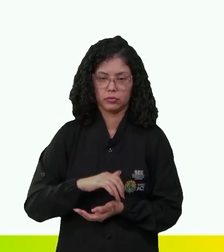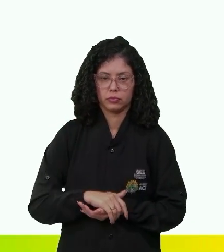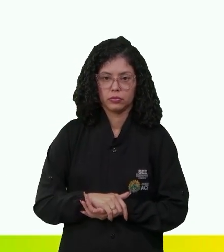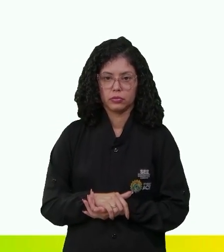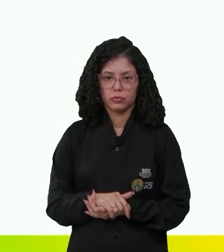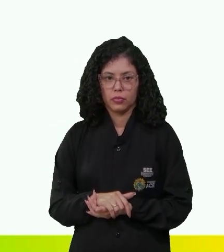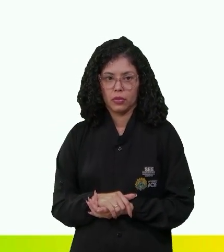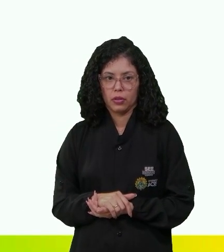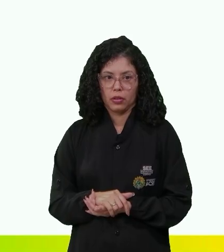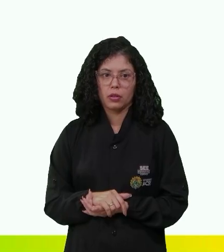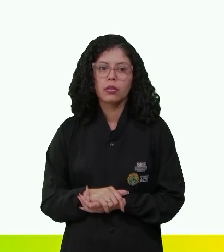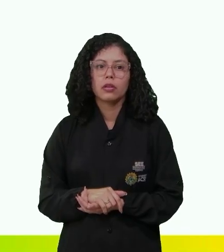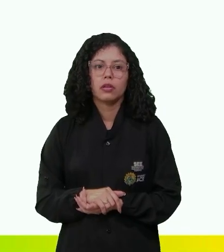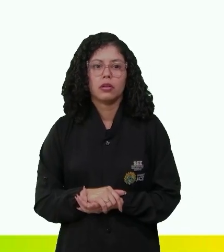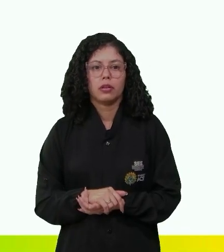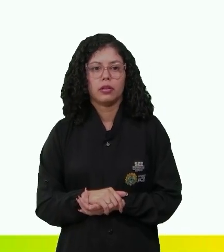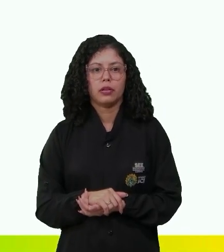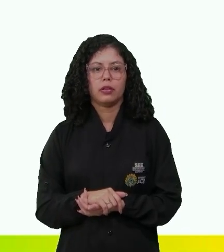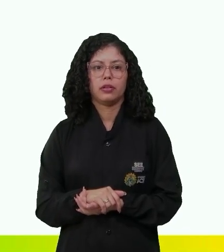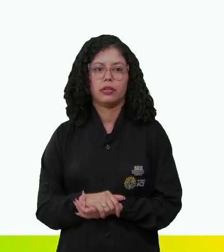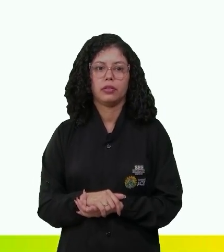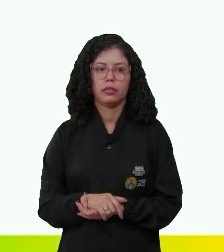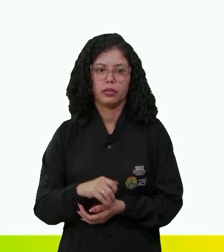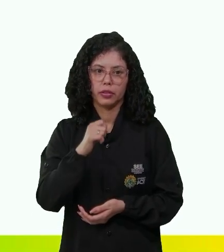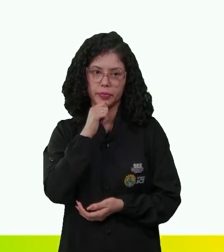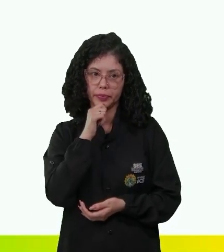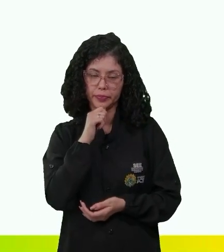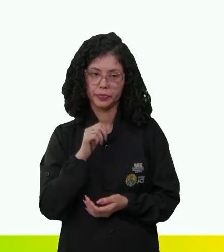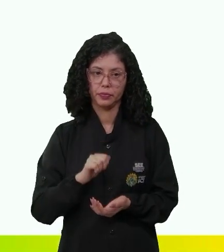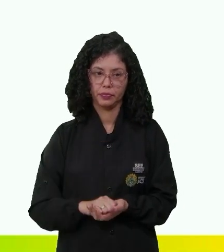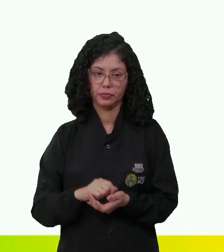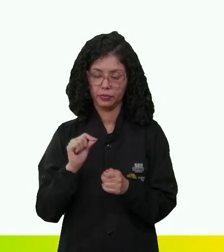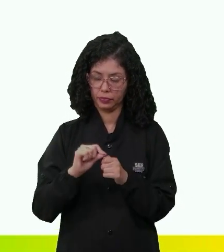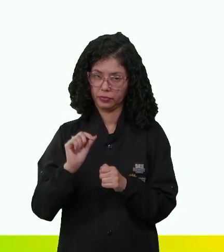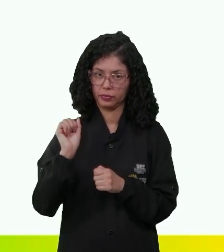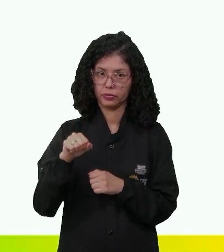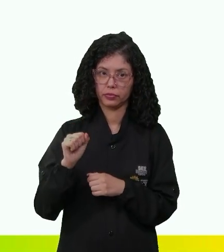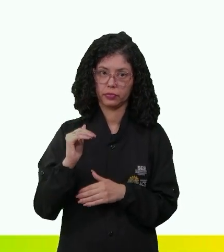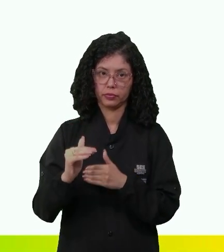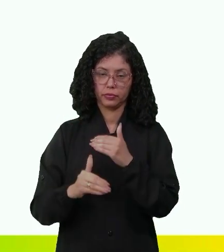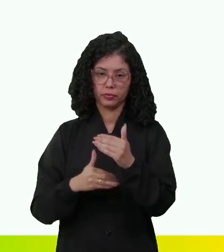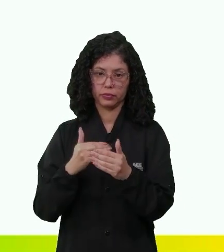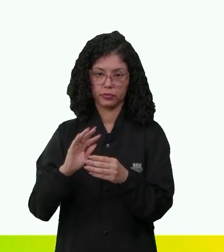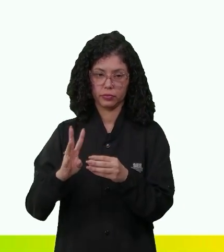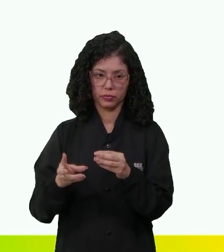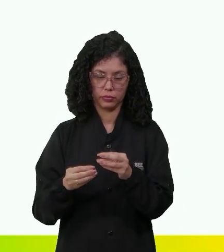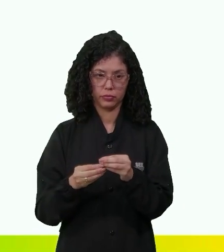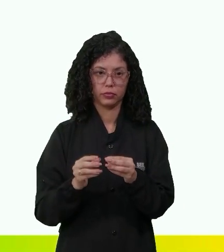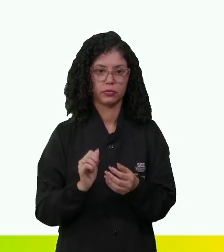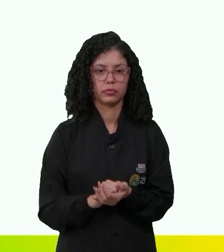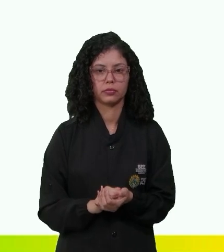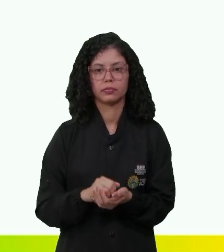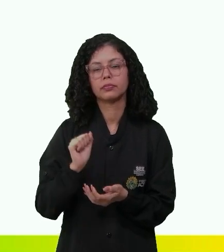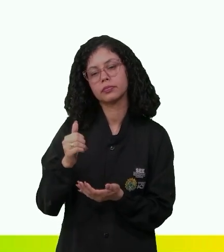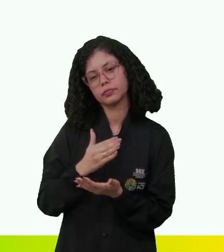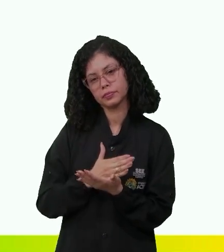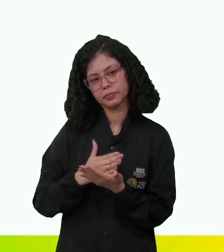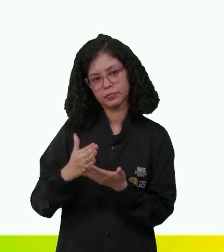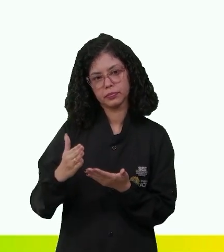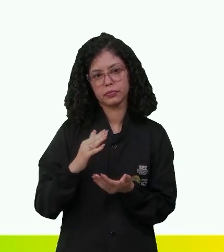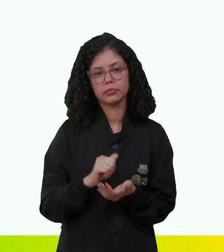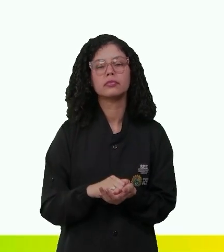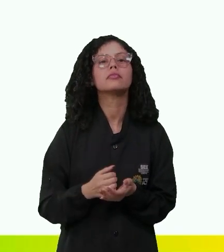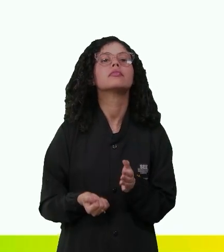1808. Perfeito. A formação do Estado brasileiro foi, sim, um processo complexo e que se iniciou